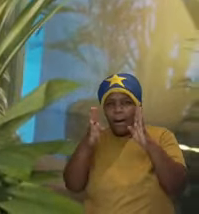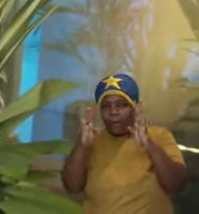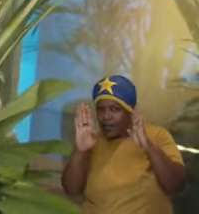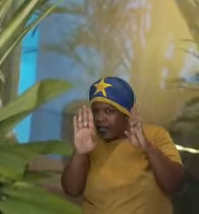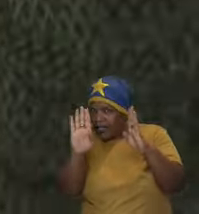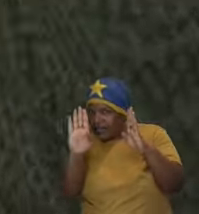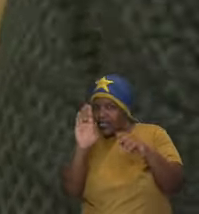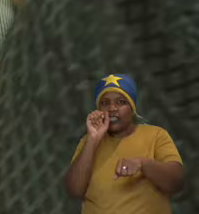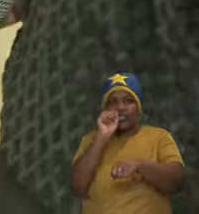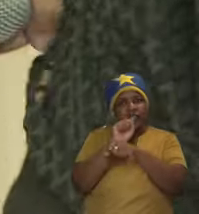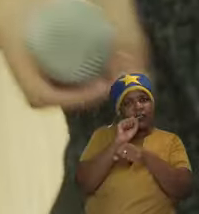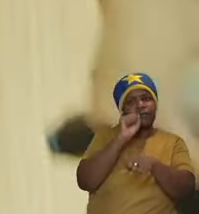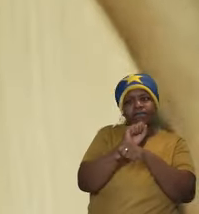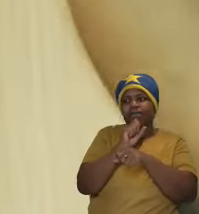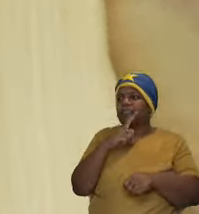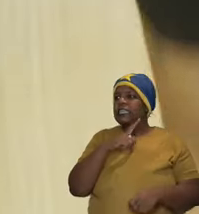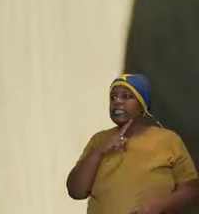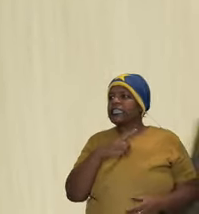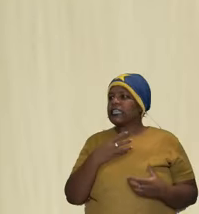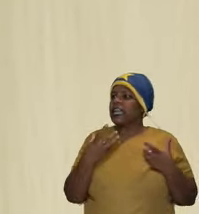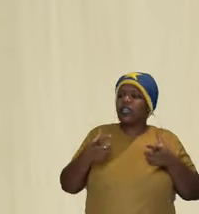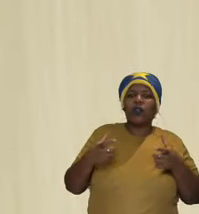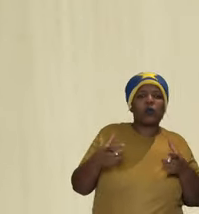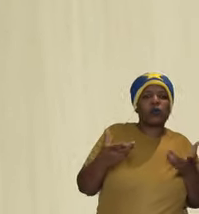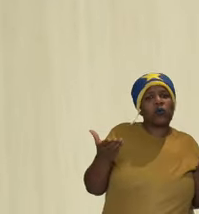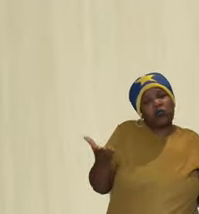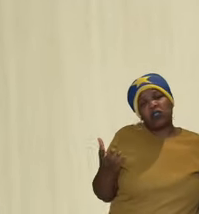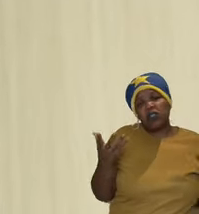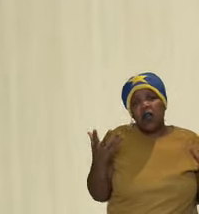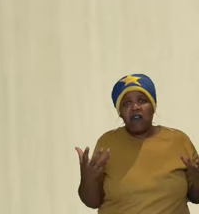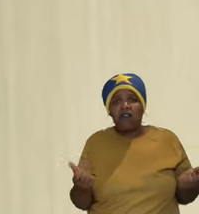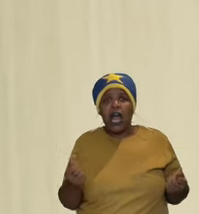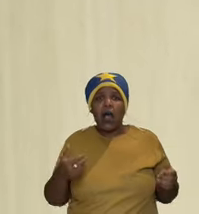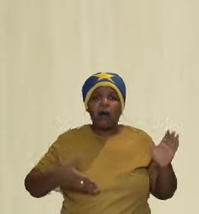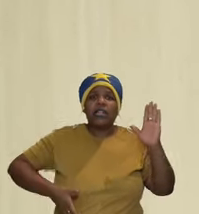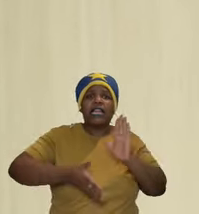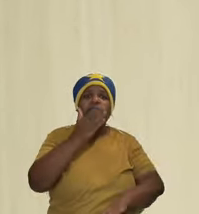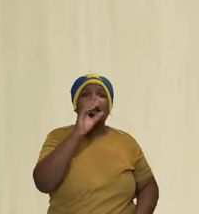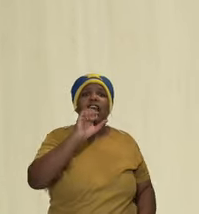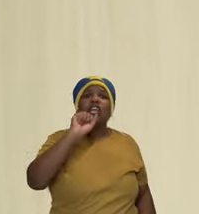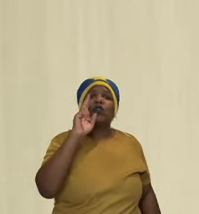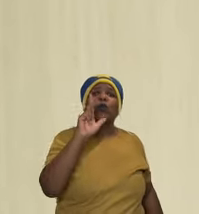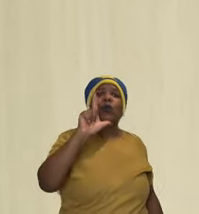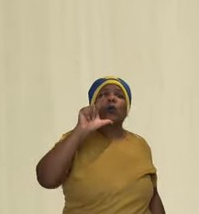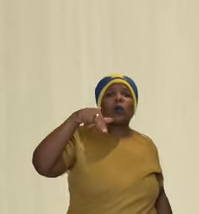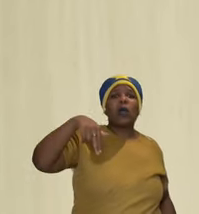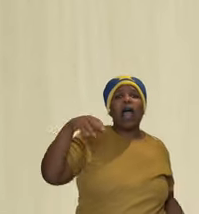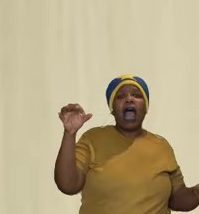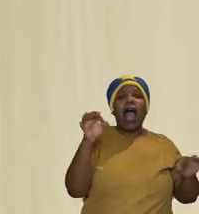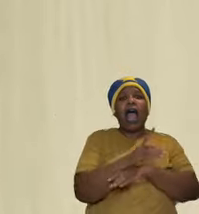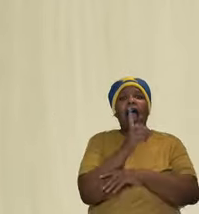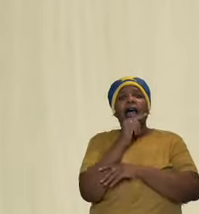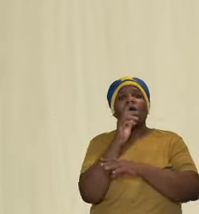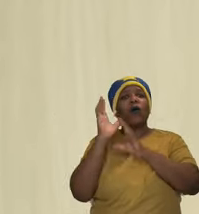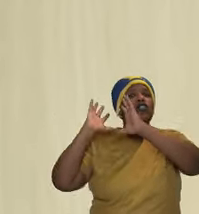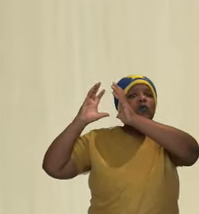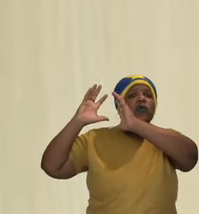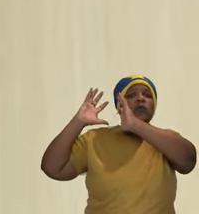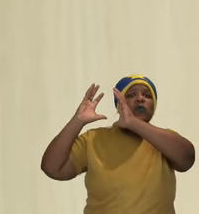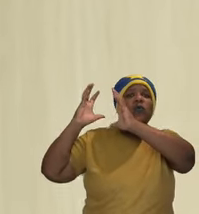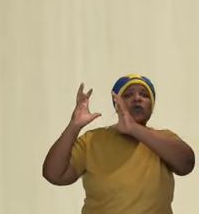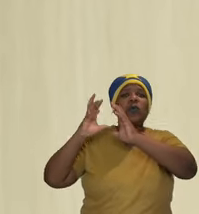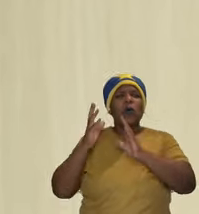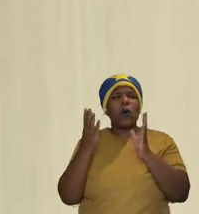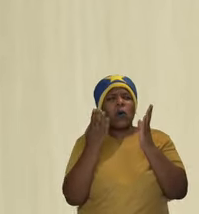E por enquanto é o que tá tendo por aí. Então vamos descer pra Xaluna, que acabou água de coco. Vazinho fechou